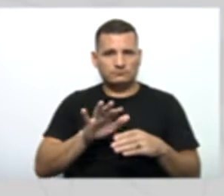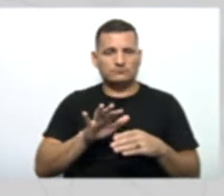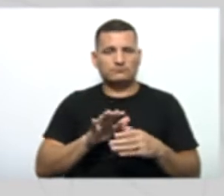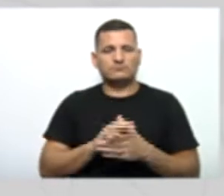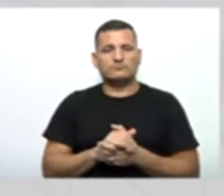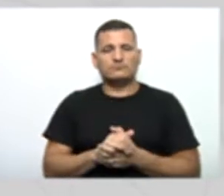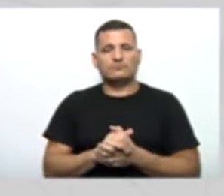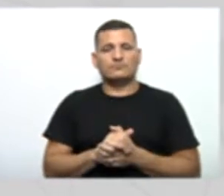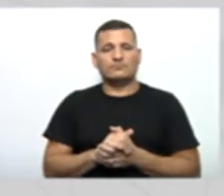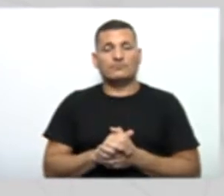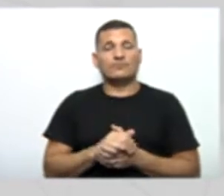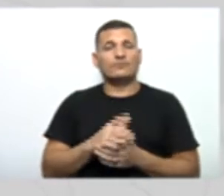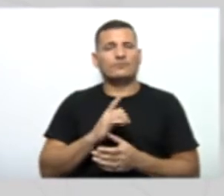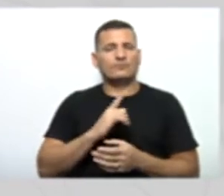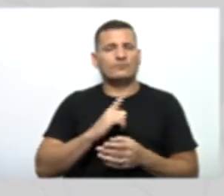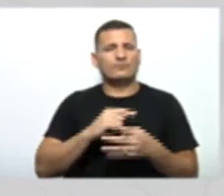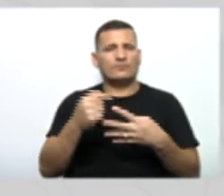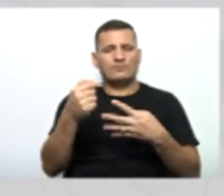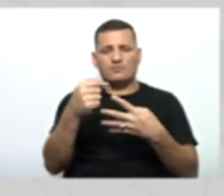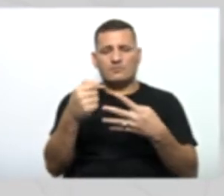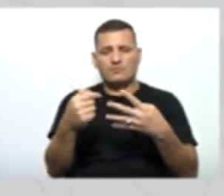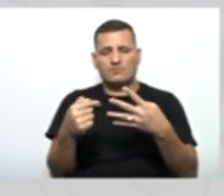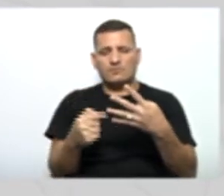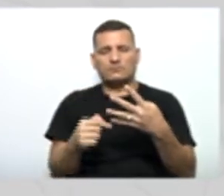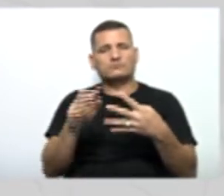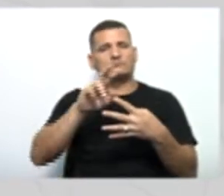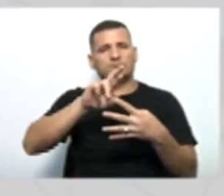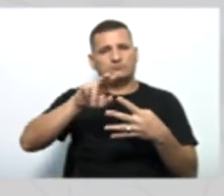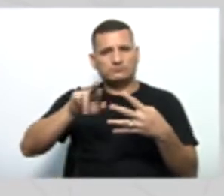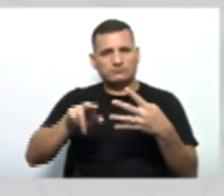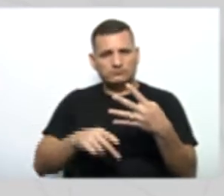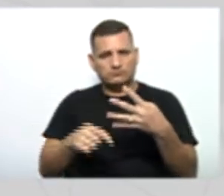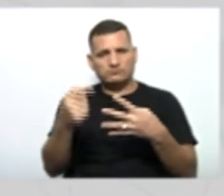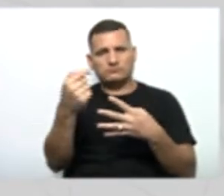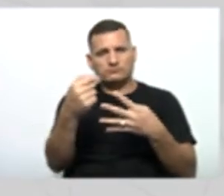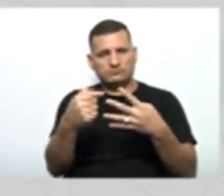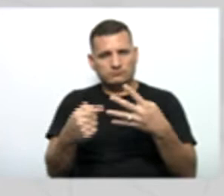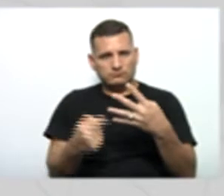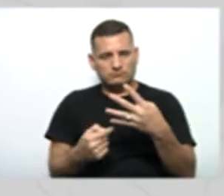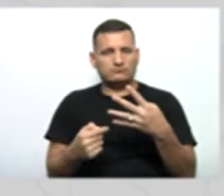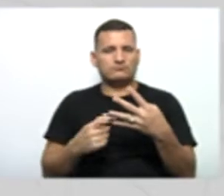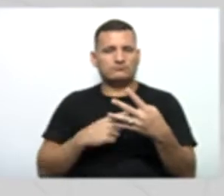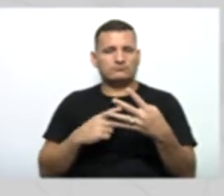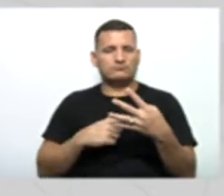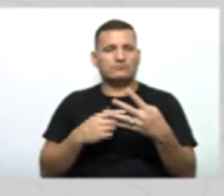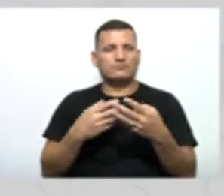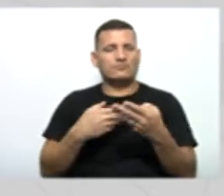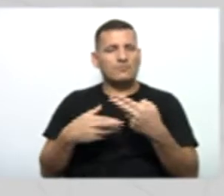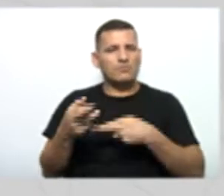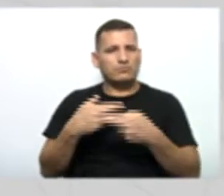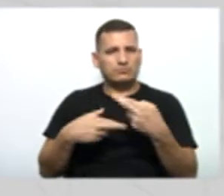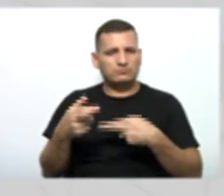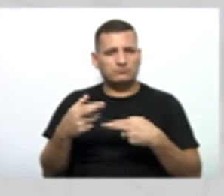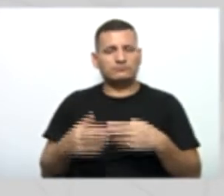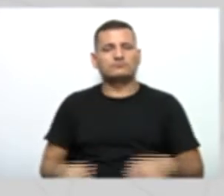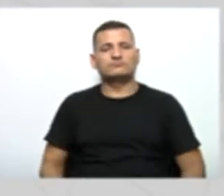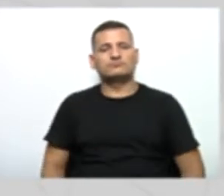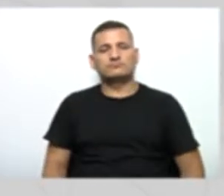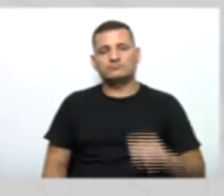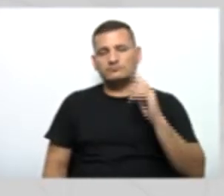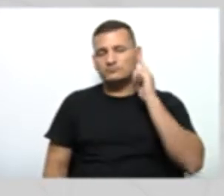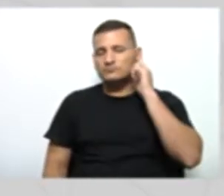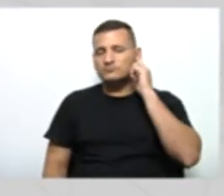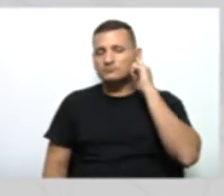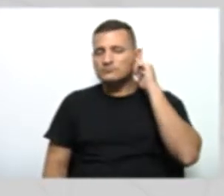Ocorre de 4 maneiras. Vejam bem aqui, ó. São 4 formas de relacionar, ok?